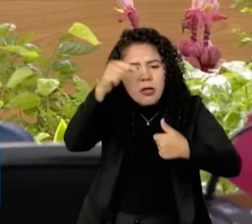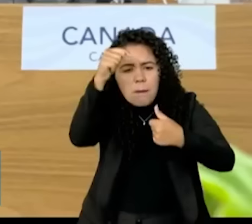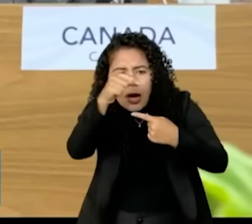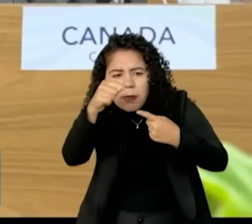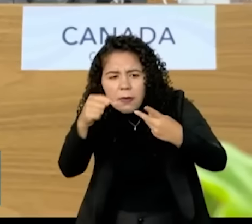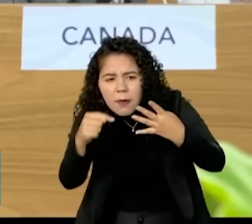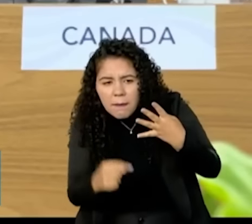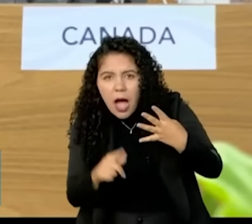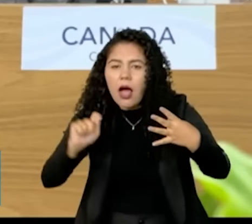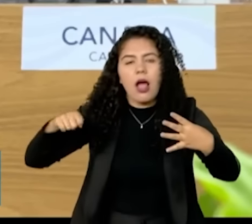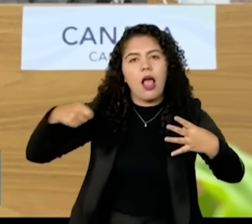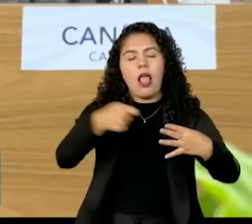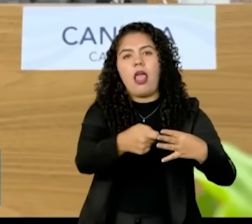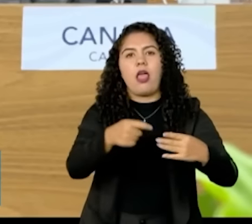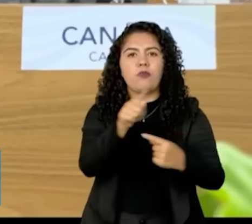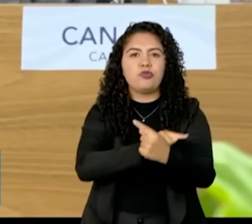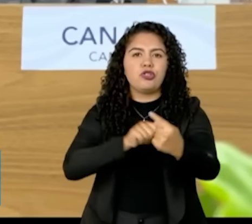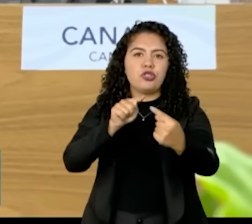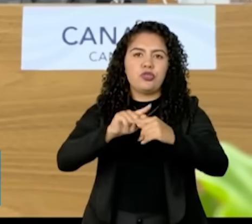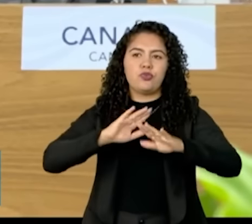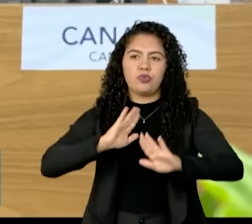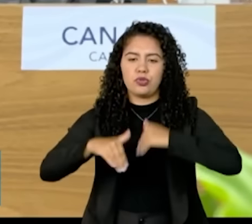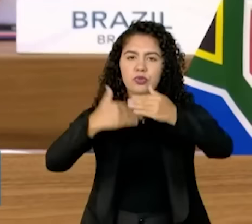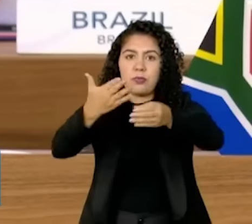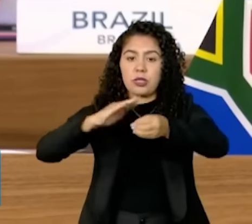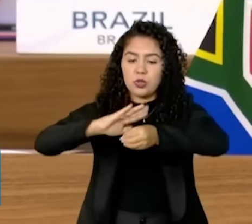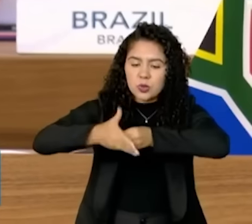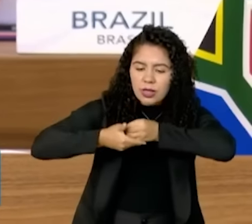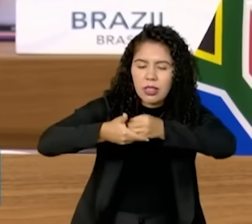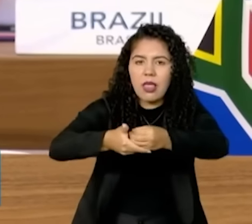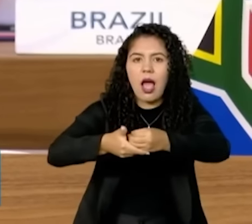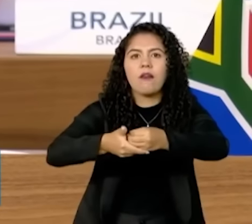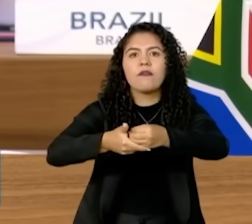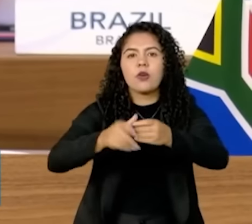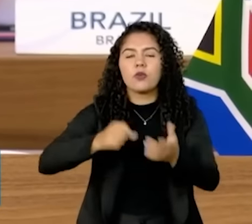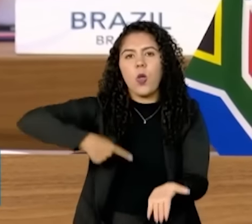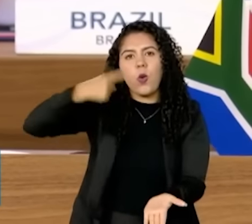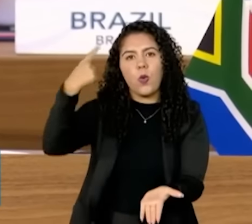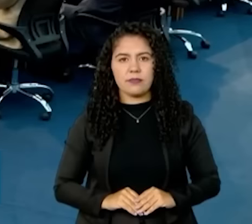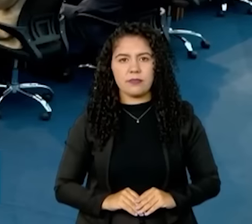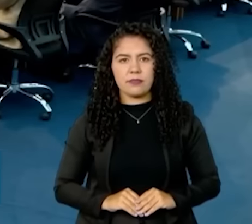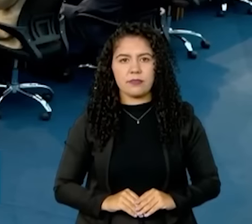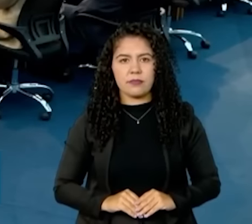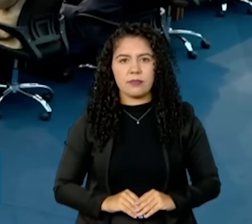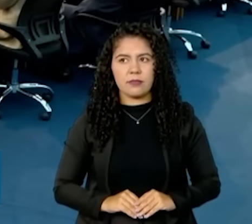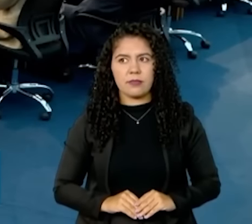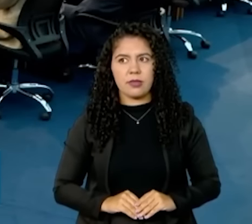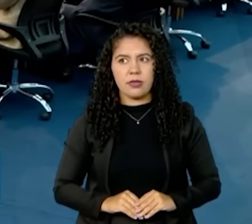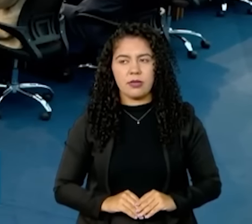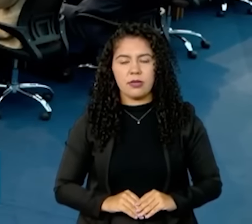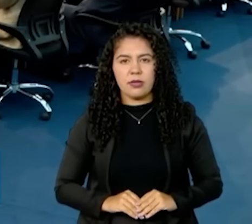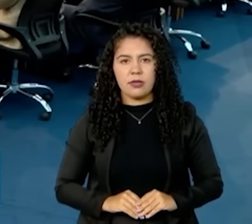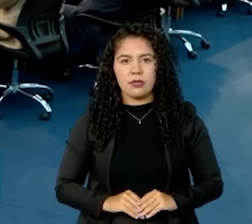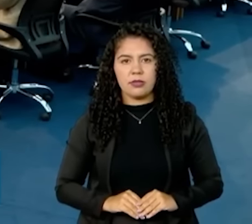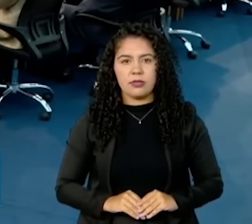à aliança até domingo, 17. Isso representa um de cada 4 países do mundo. Argentina é o